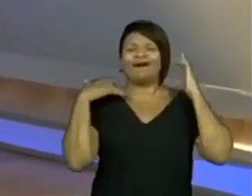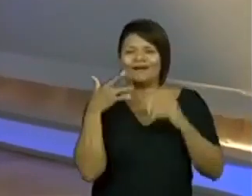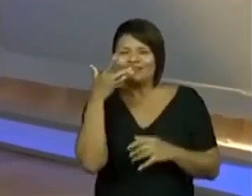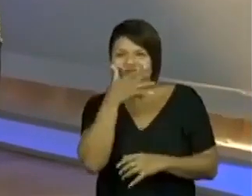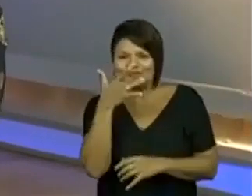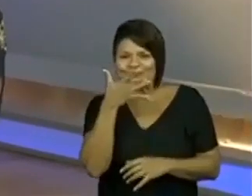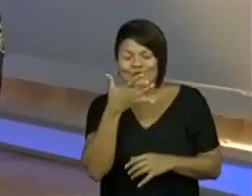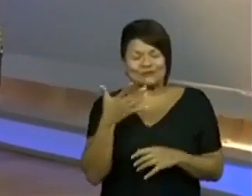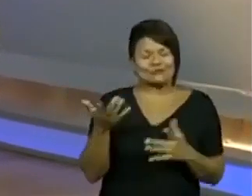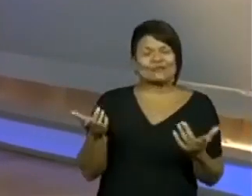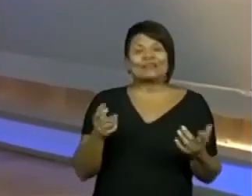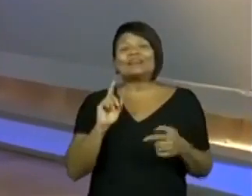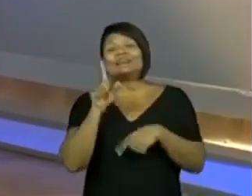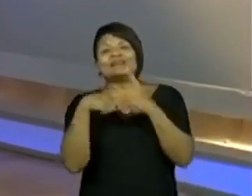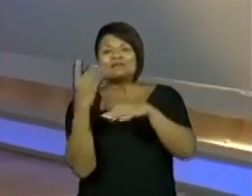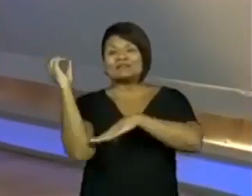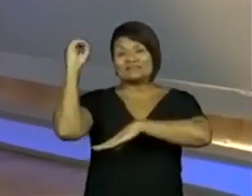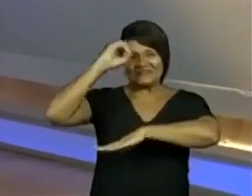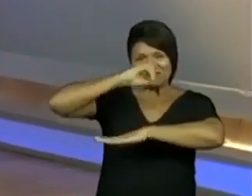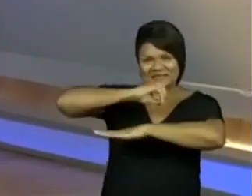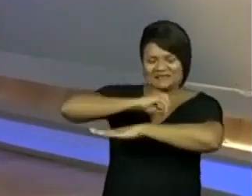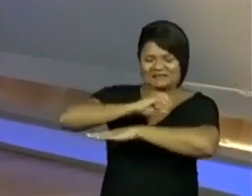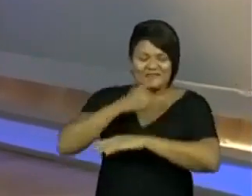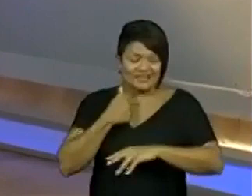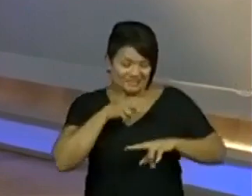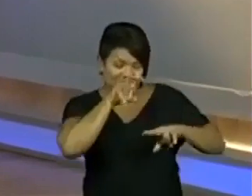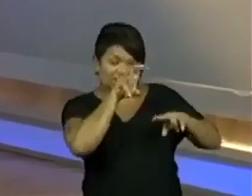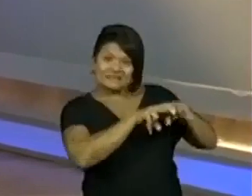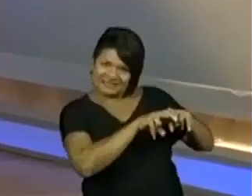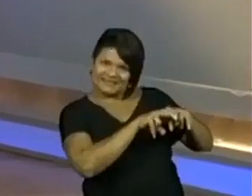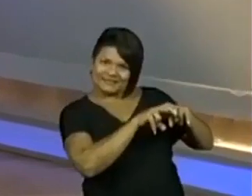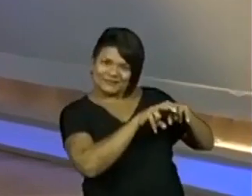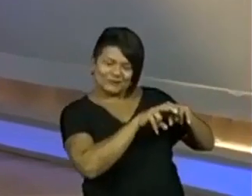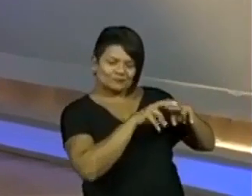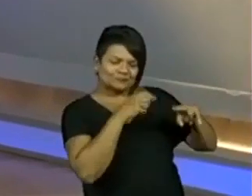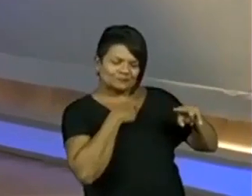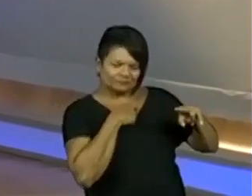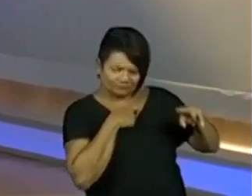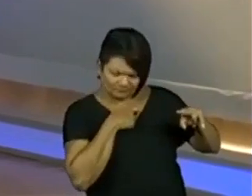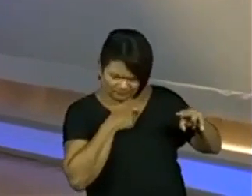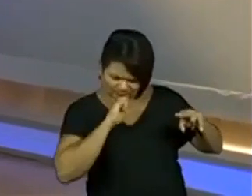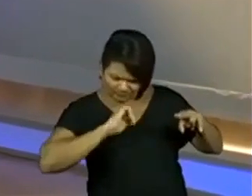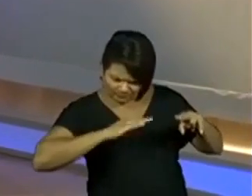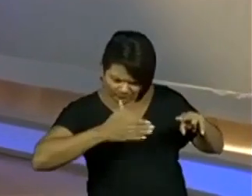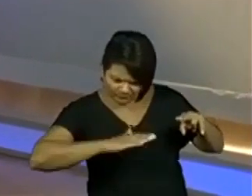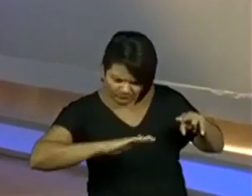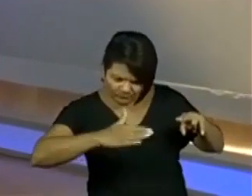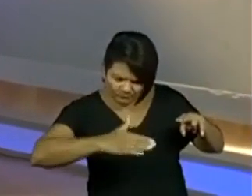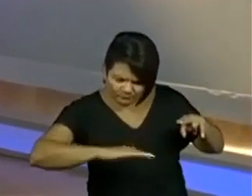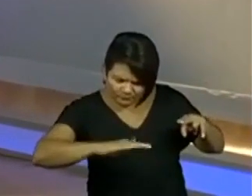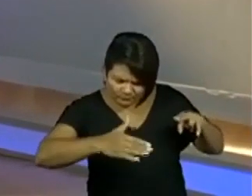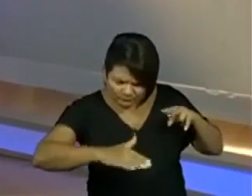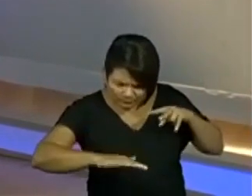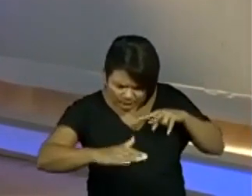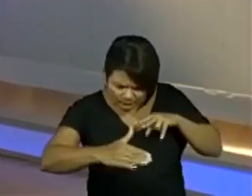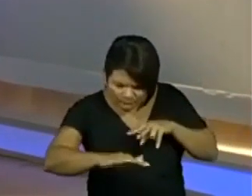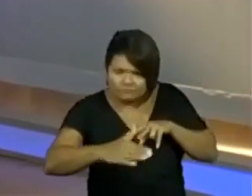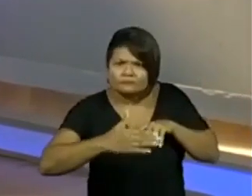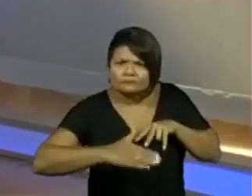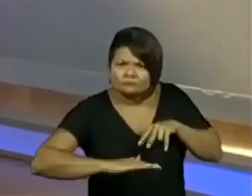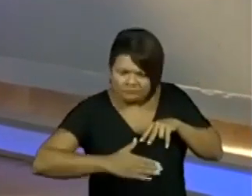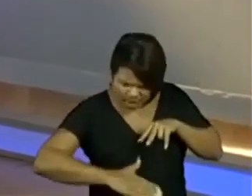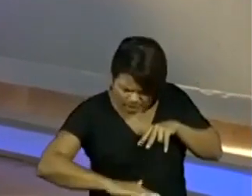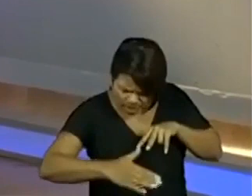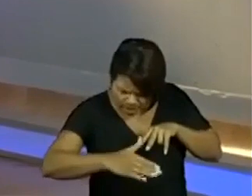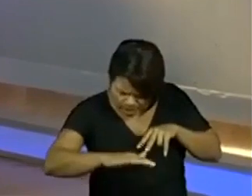sentado ali numa pedra, quando ele viu, no espelho das águas, o reflexo